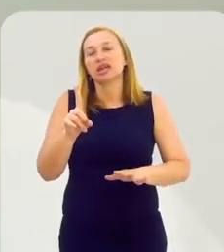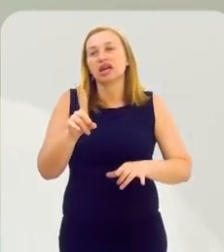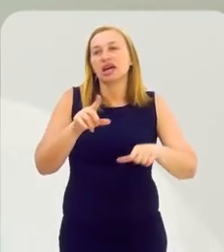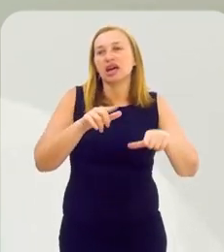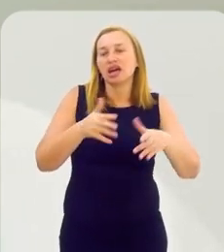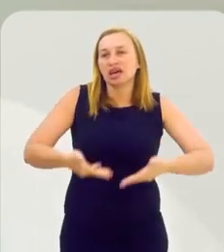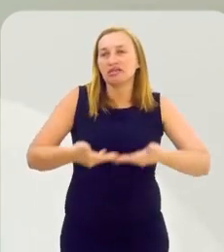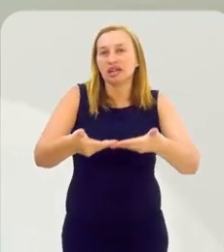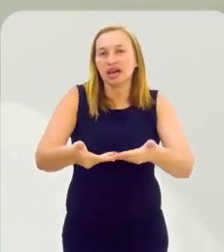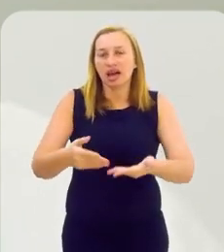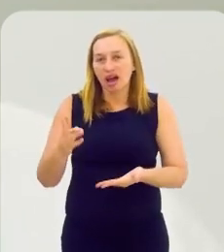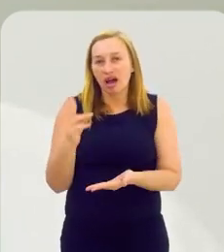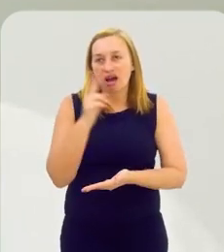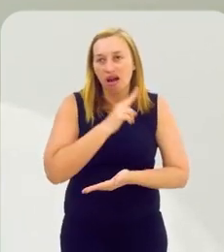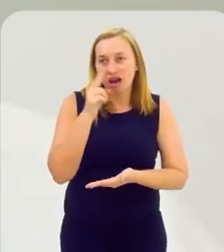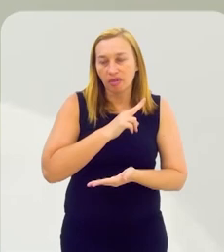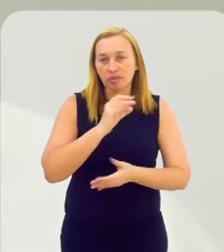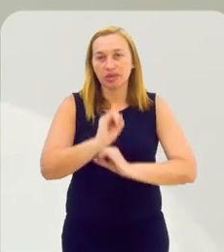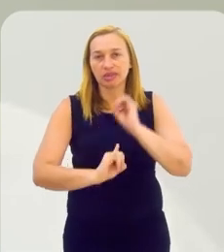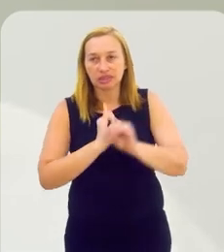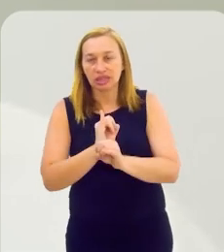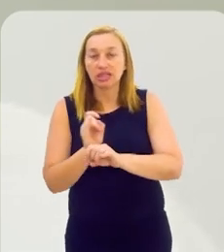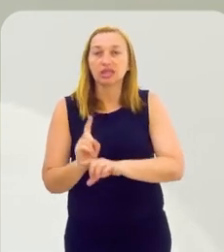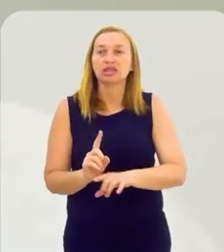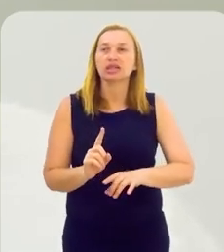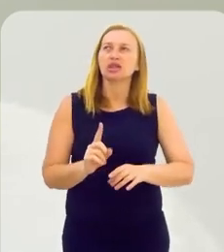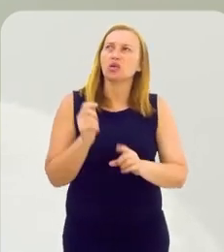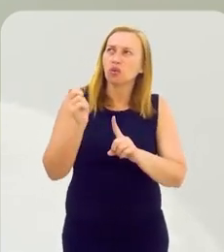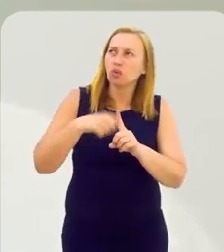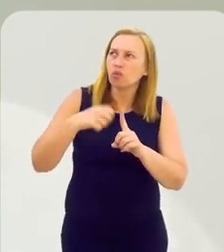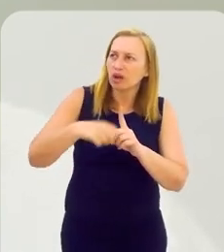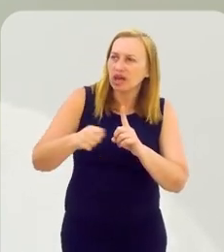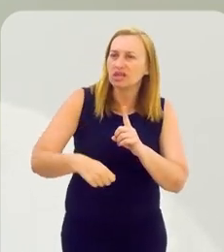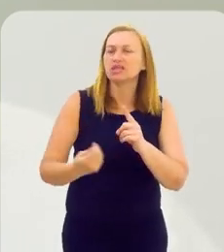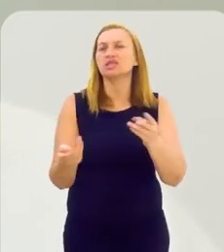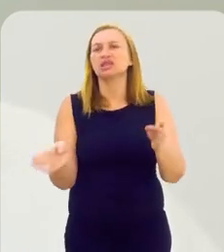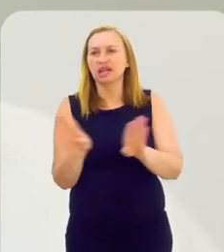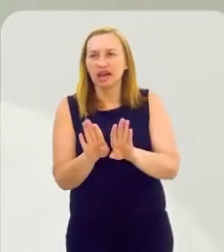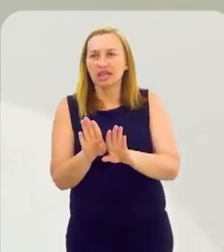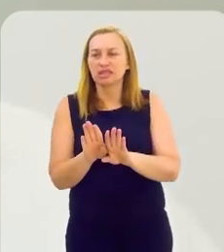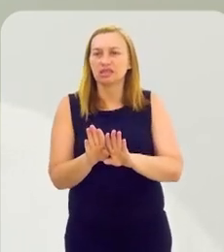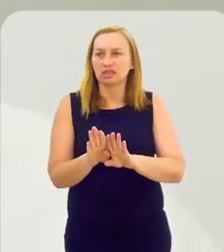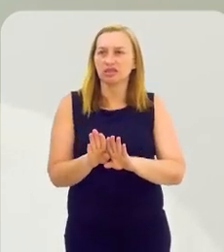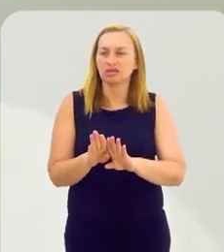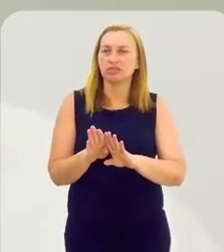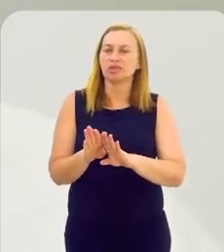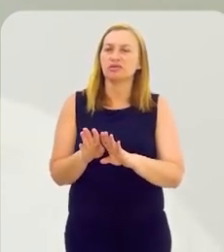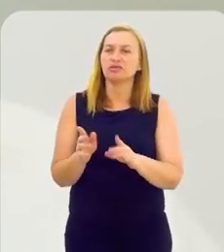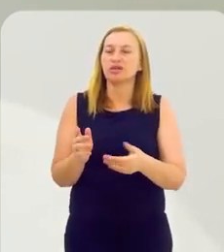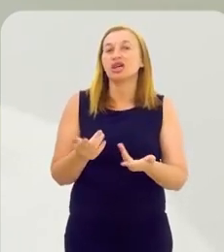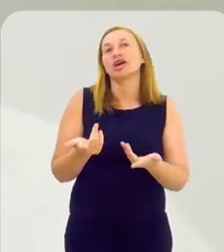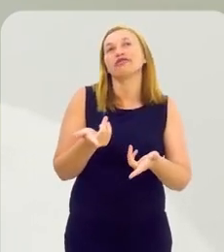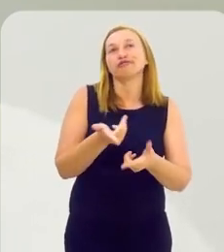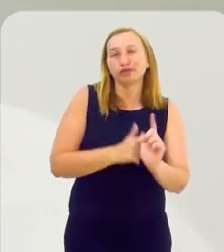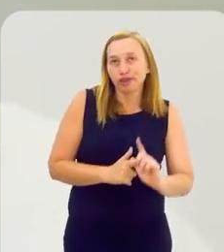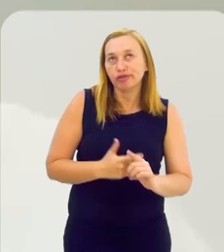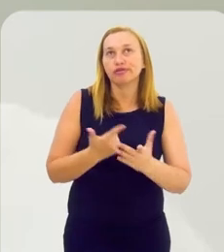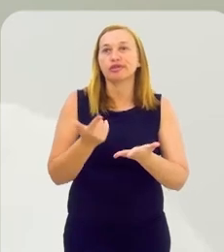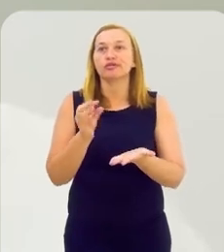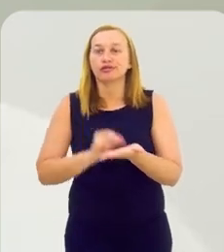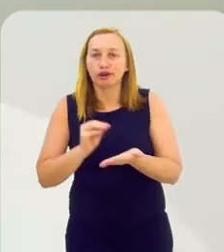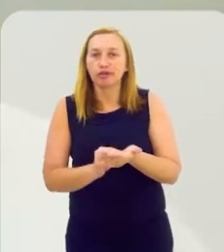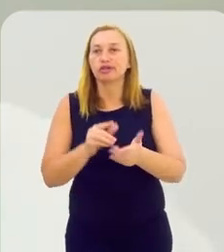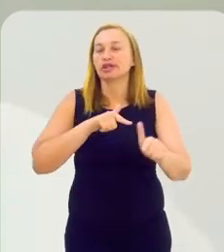muito longe de ter resolvido o nosso problema. E com meses de casa fechada, isso significa muitas dívidas,